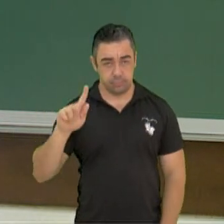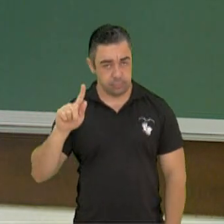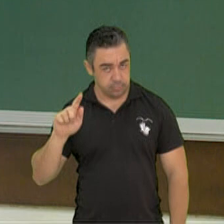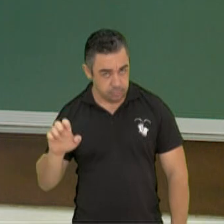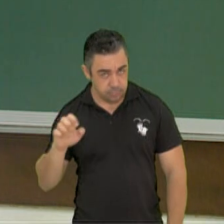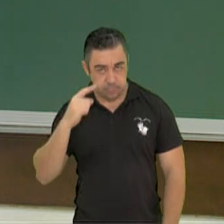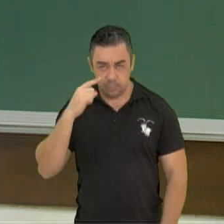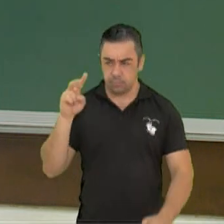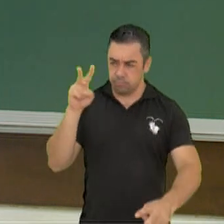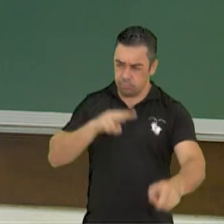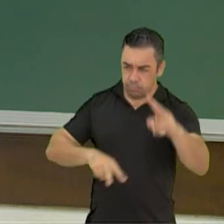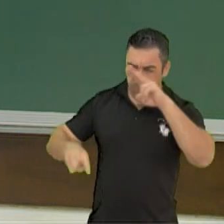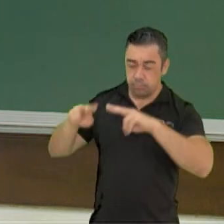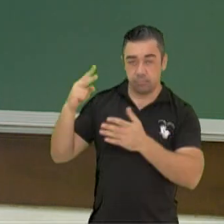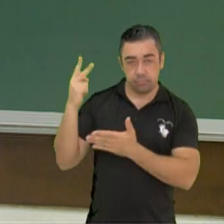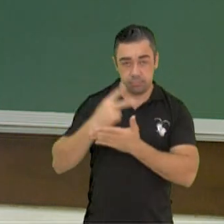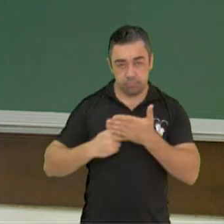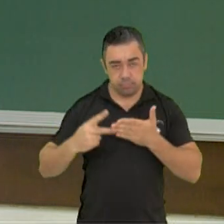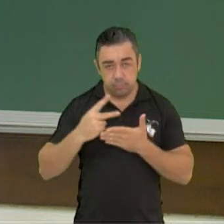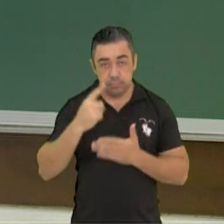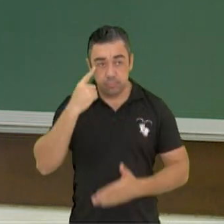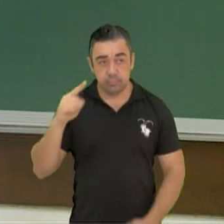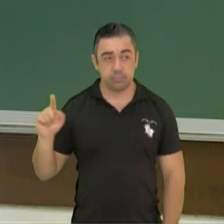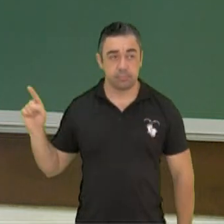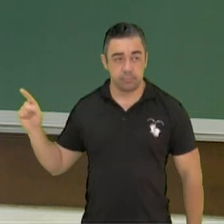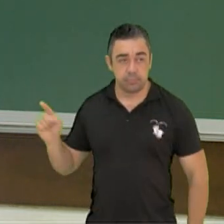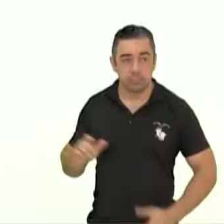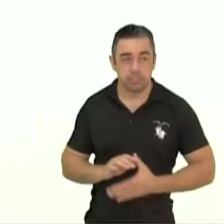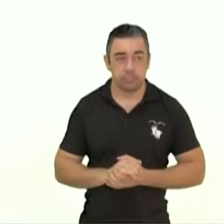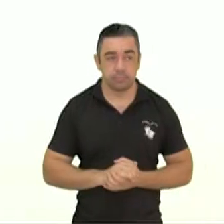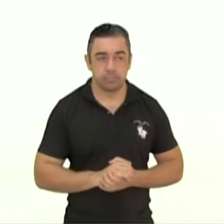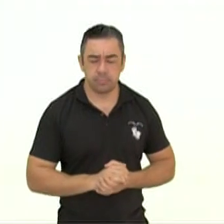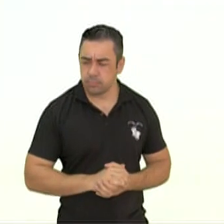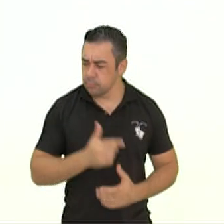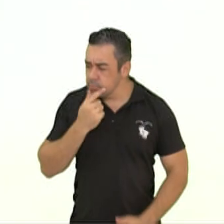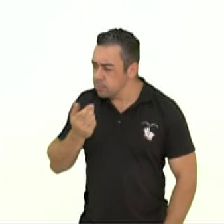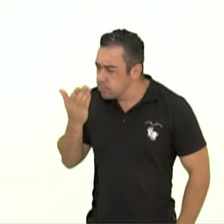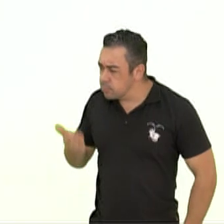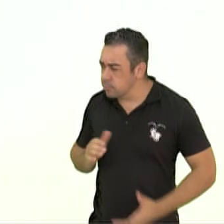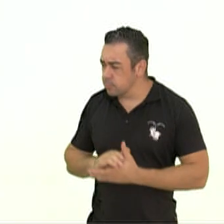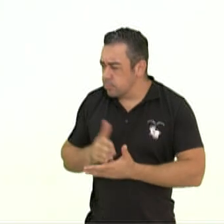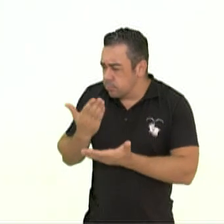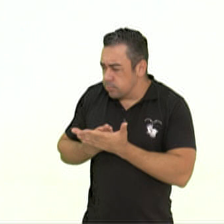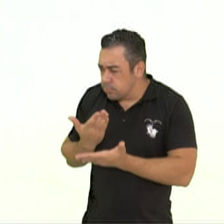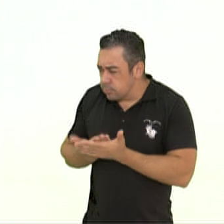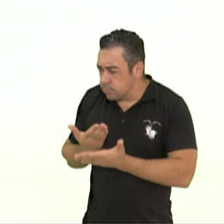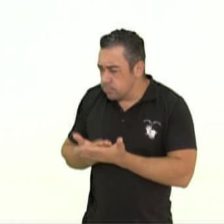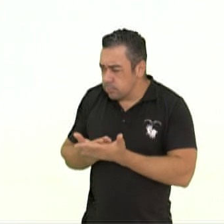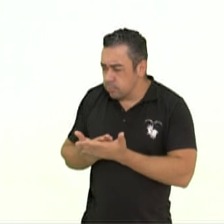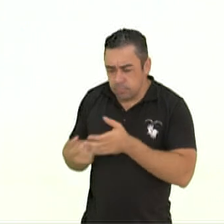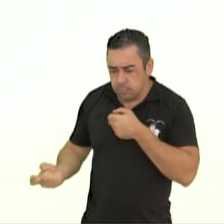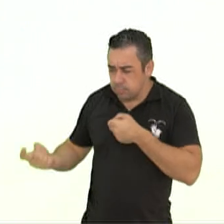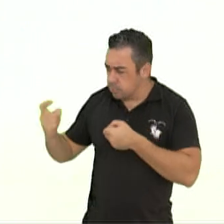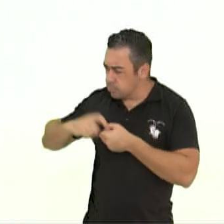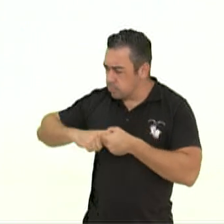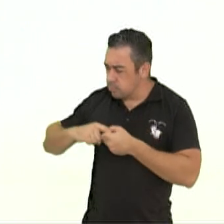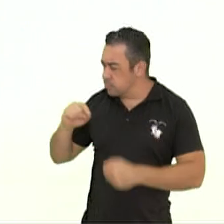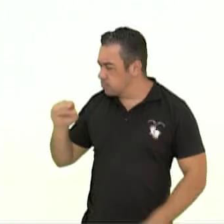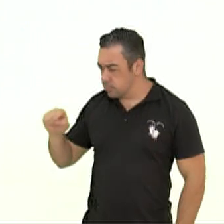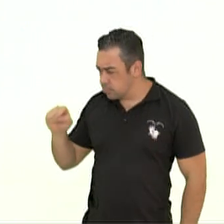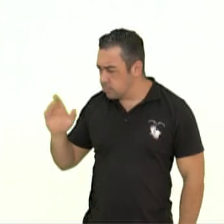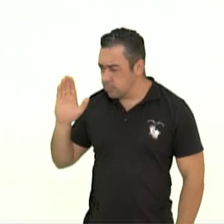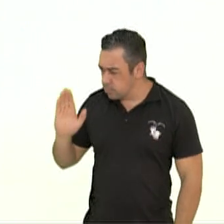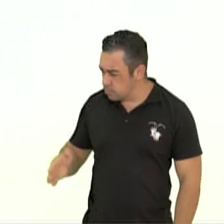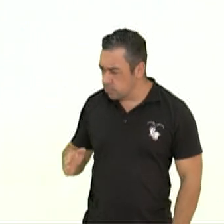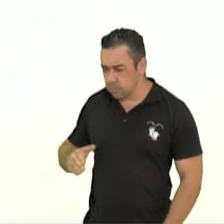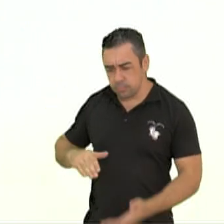visualizar o todo, o desenho. Então, temos ali, Joãozinho, as aulas mal retornaram e você já